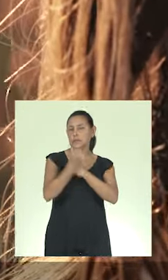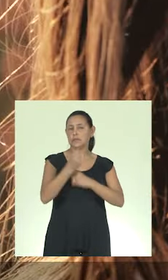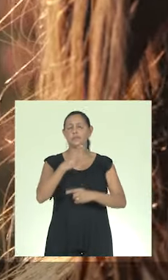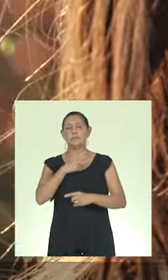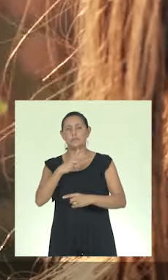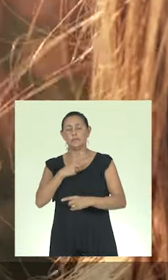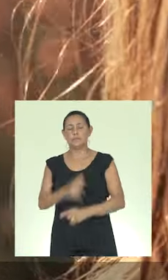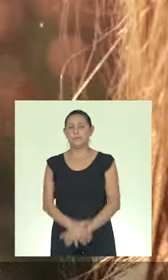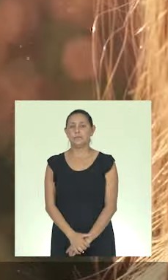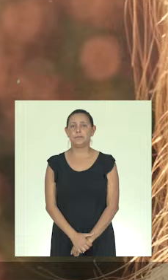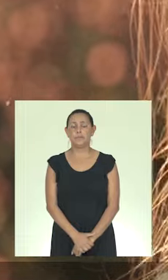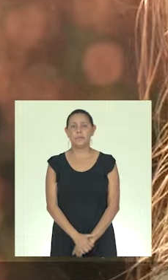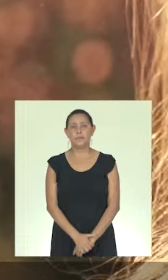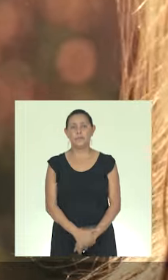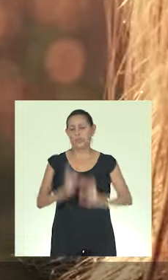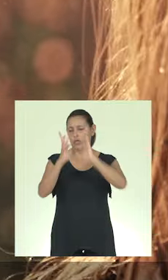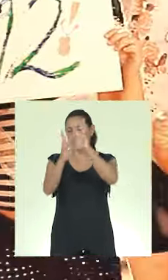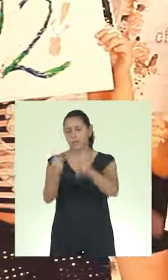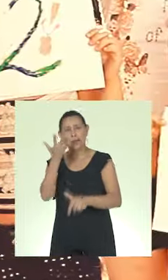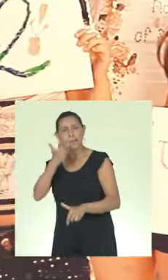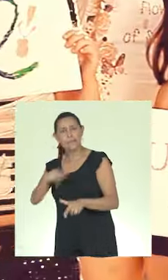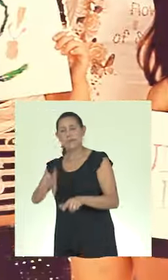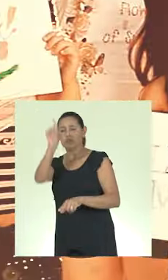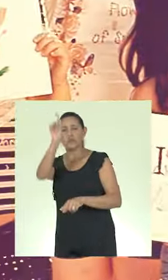Toda criança tem direito à alimentação.